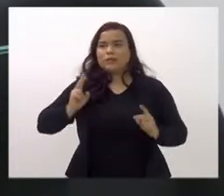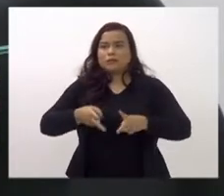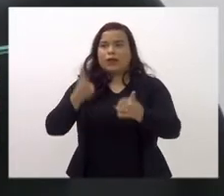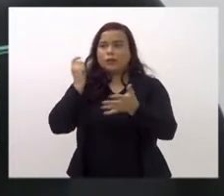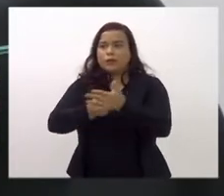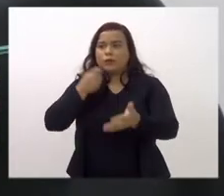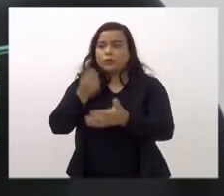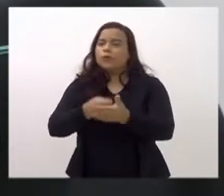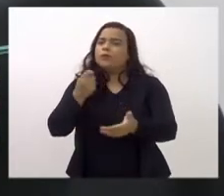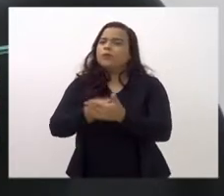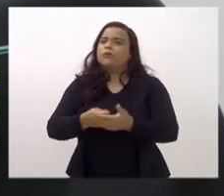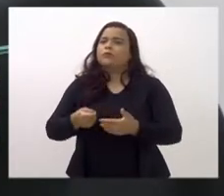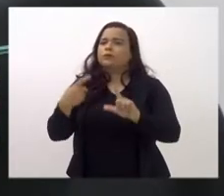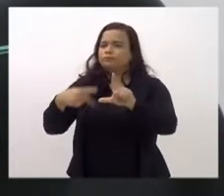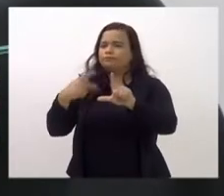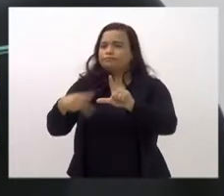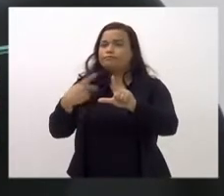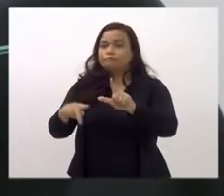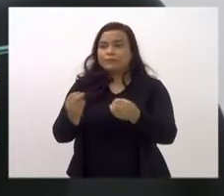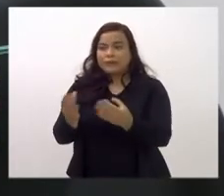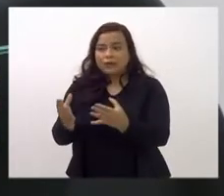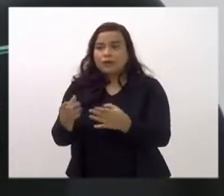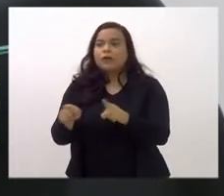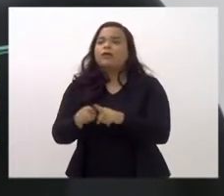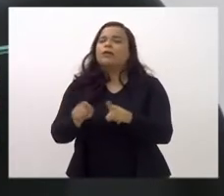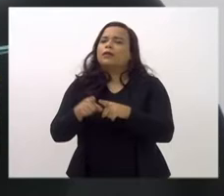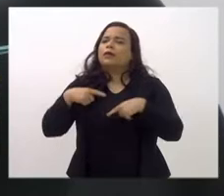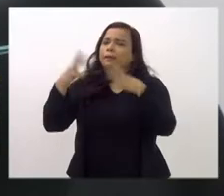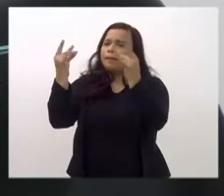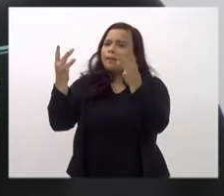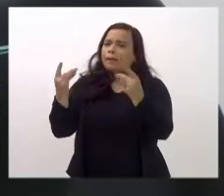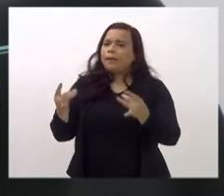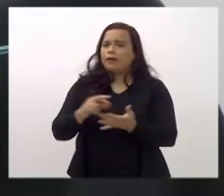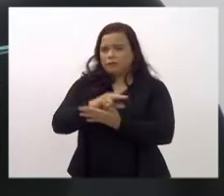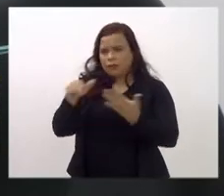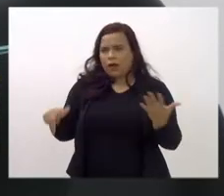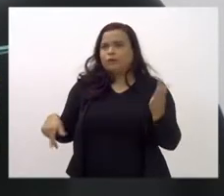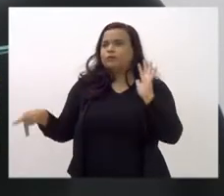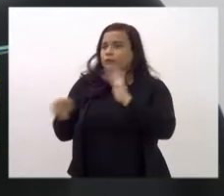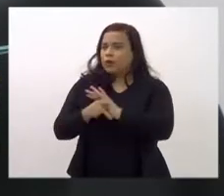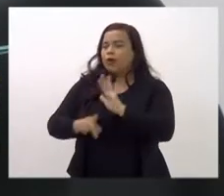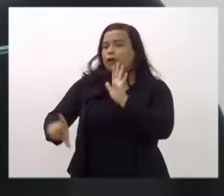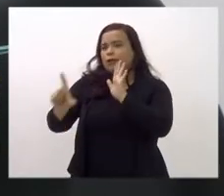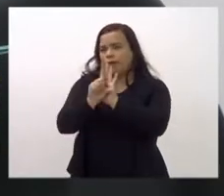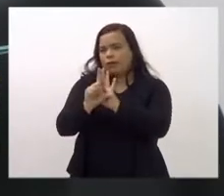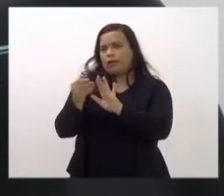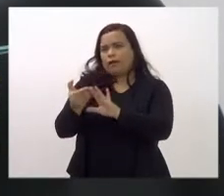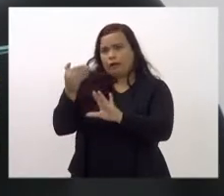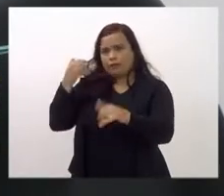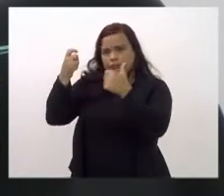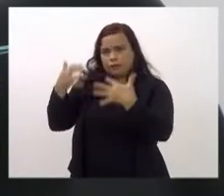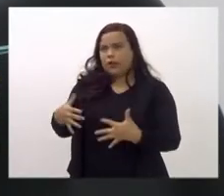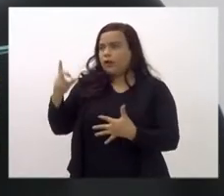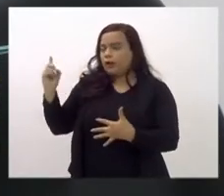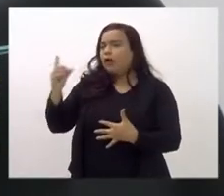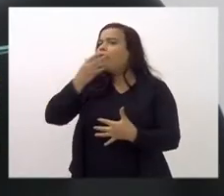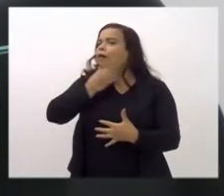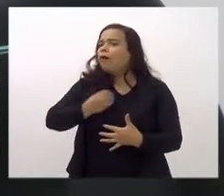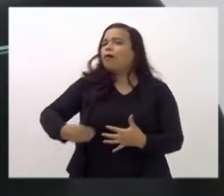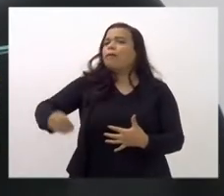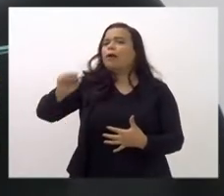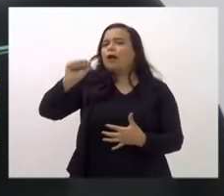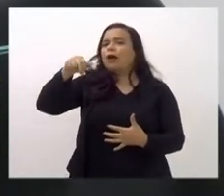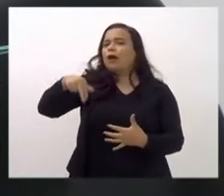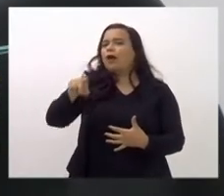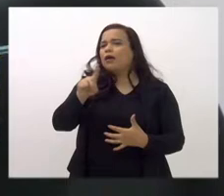luta pelo passe livre, e tem também aspectos legais anteriores que o doutor Azambuja pode trazer para a gente. Não sei se ele já está